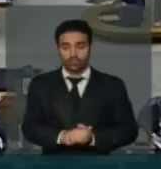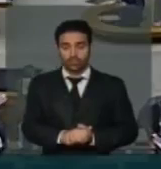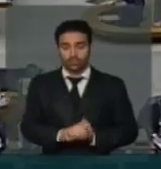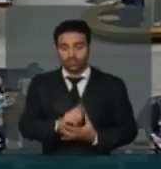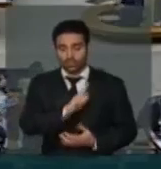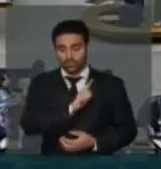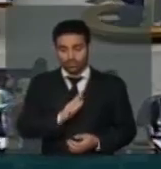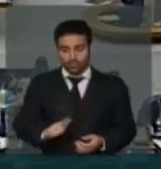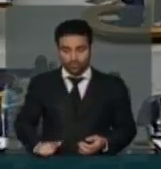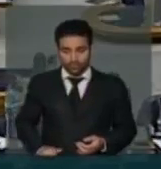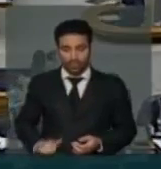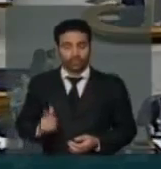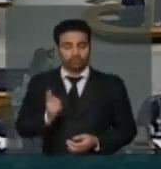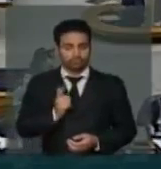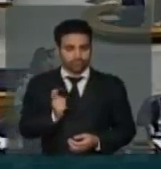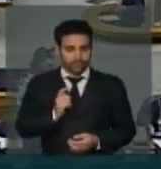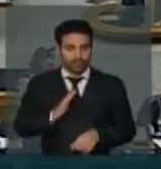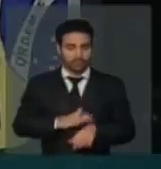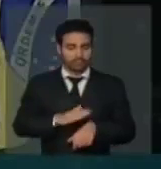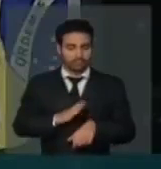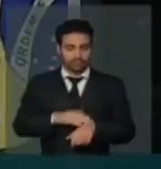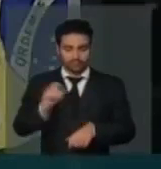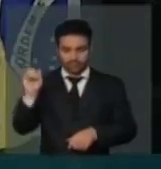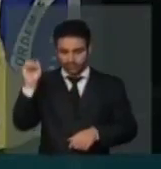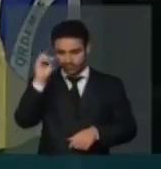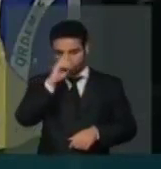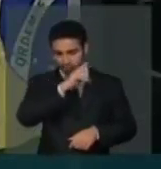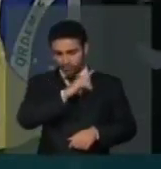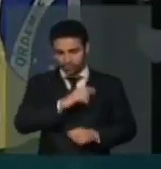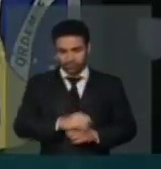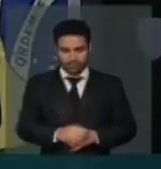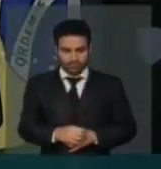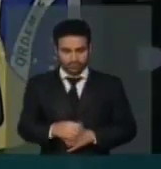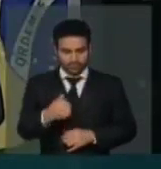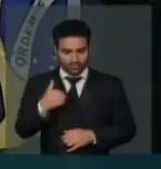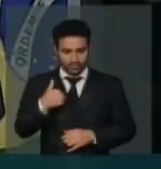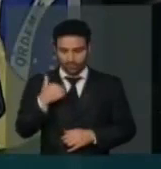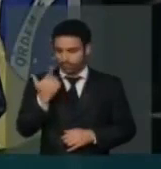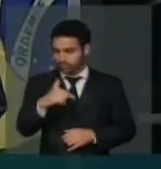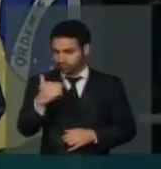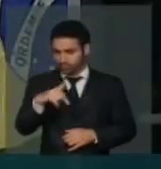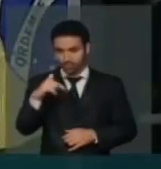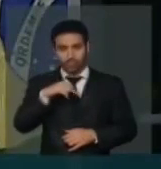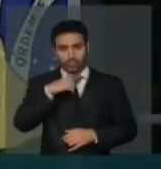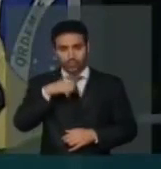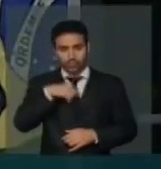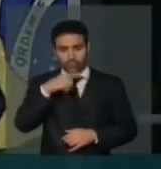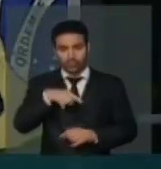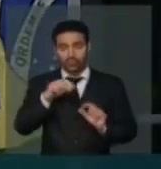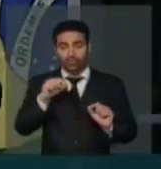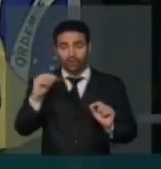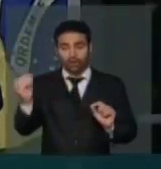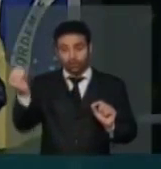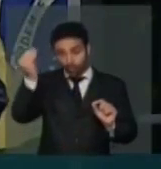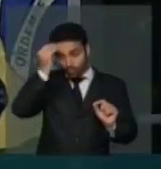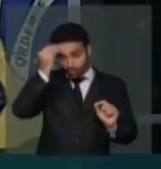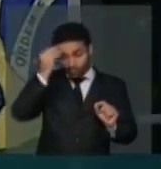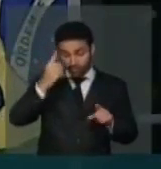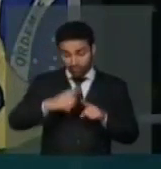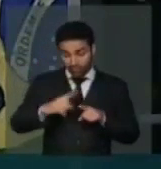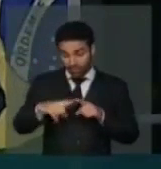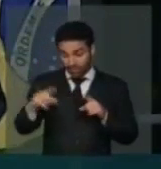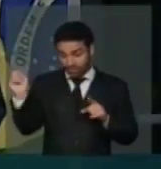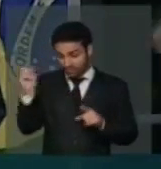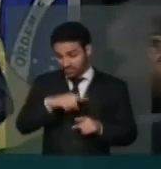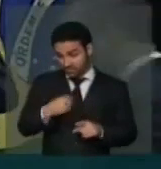vem tendo dias difíceis e eu não tenho dúvida que a culpa desses dias